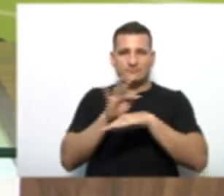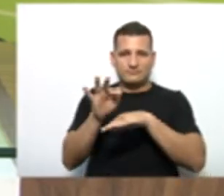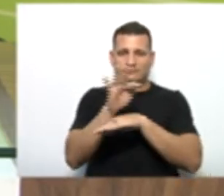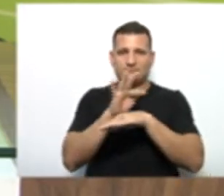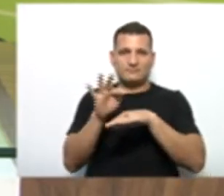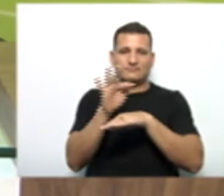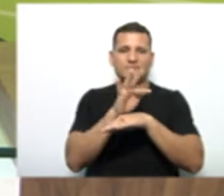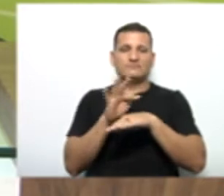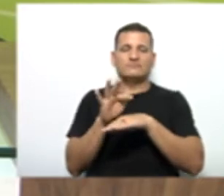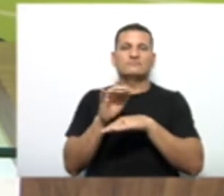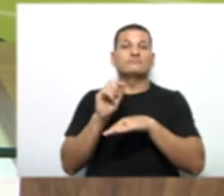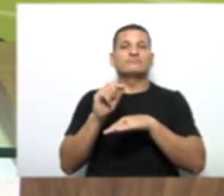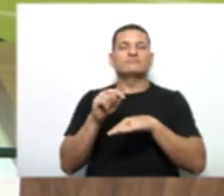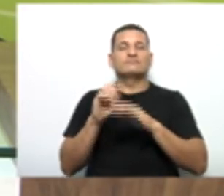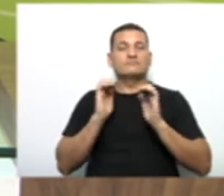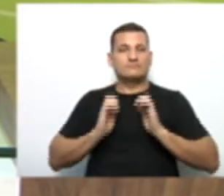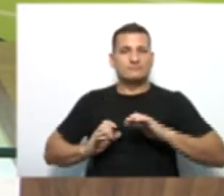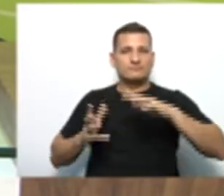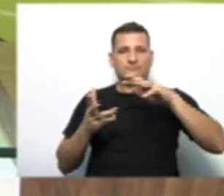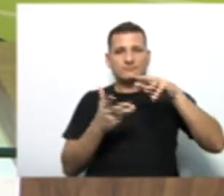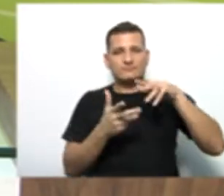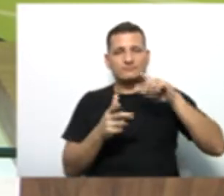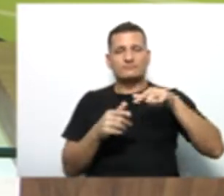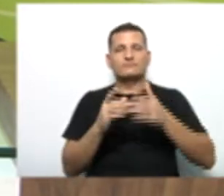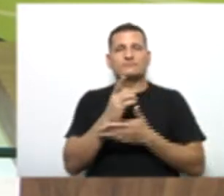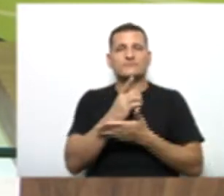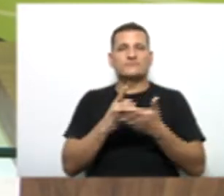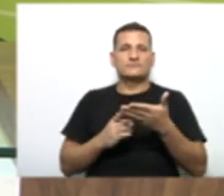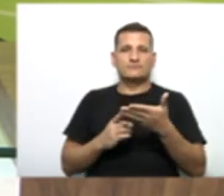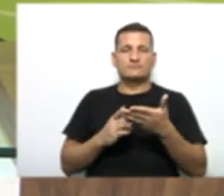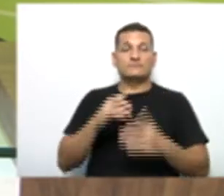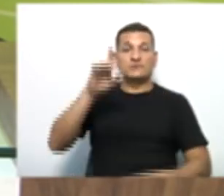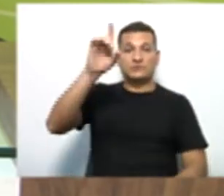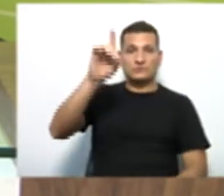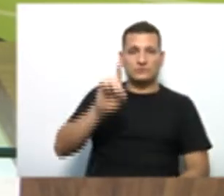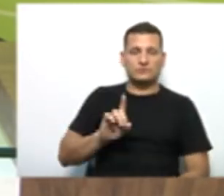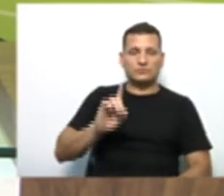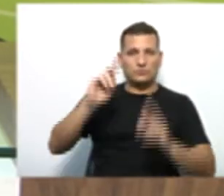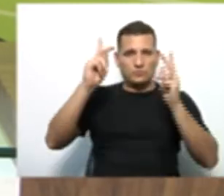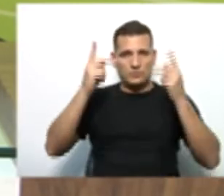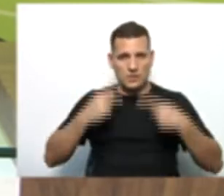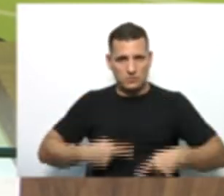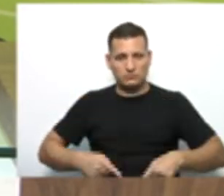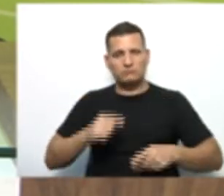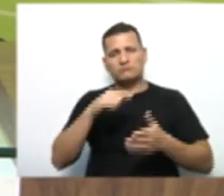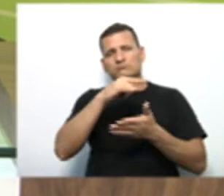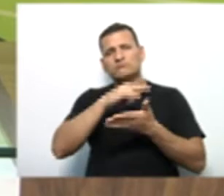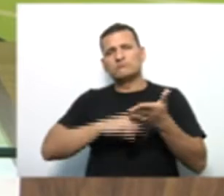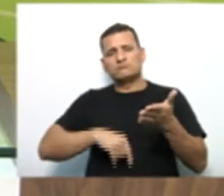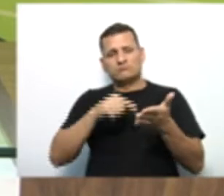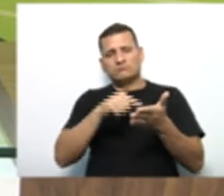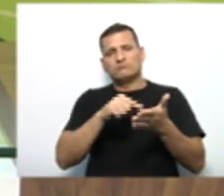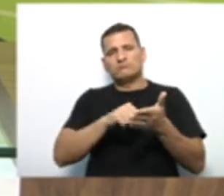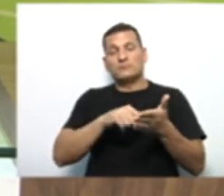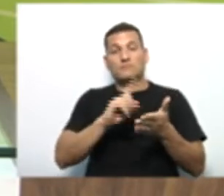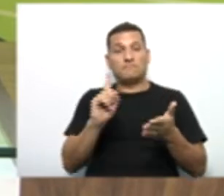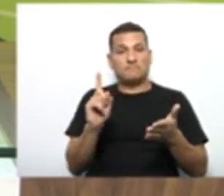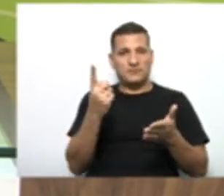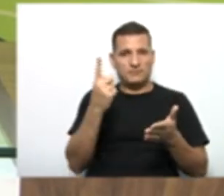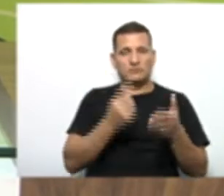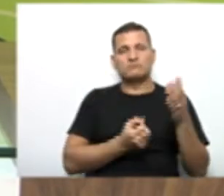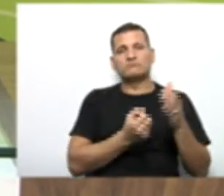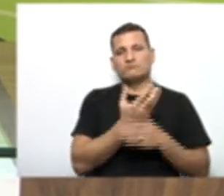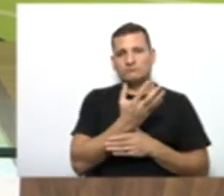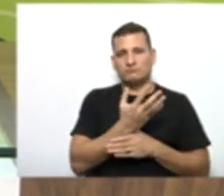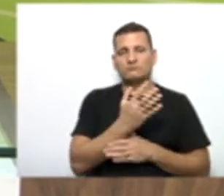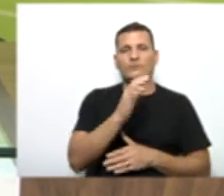um princípio ético universal seria a Declaração Universal dos Direitos Humanos. Esse documento surgiu a criação da ONU,